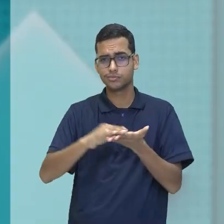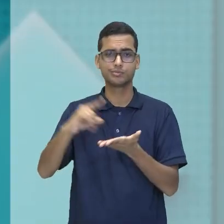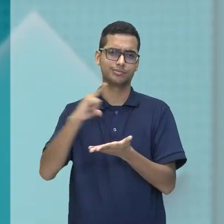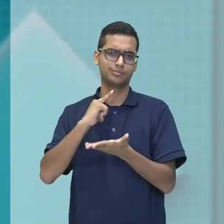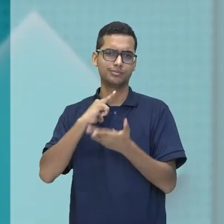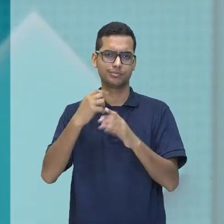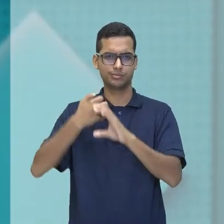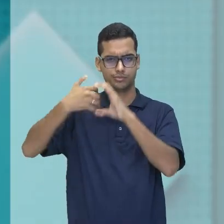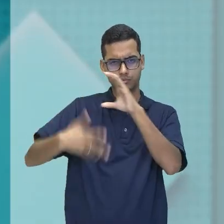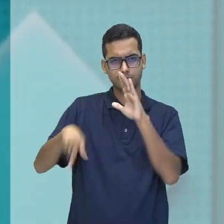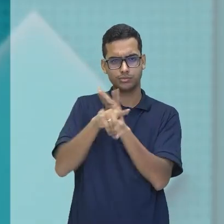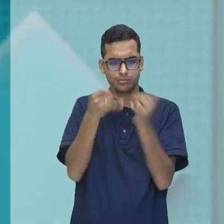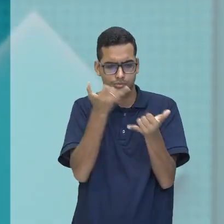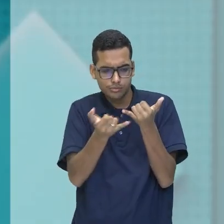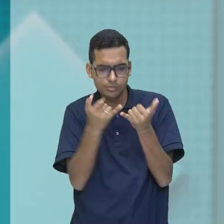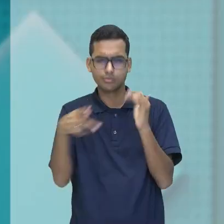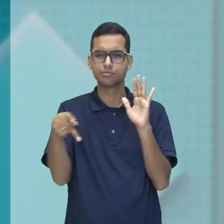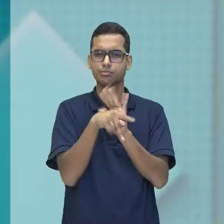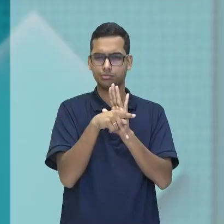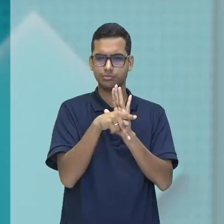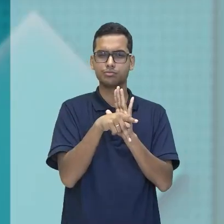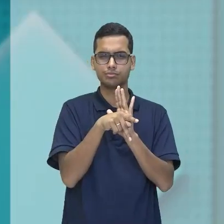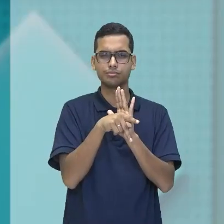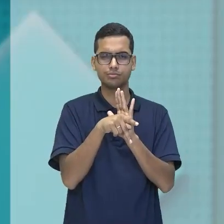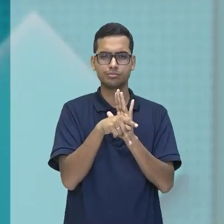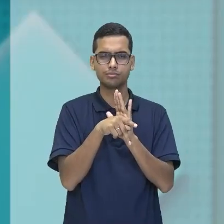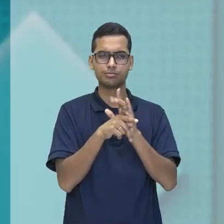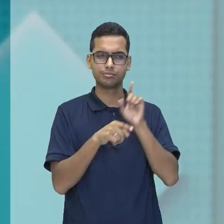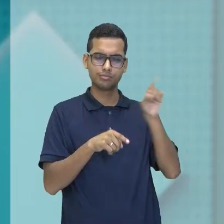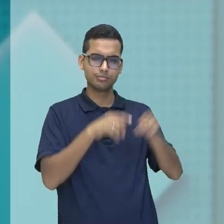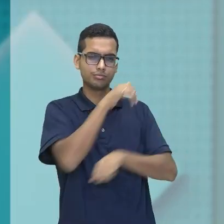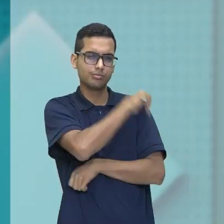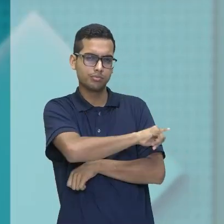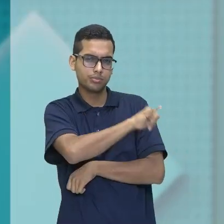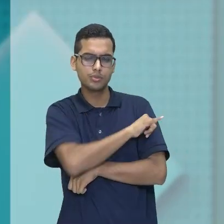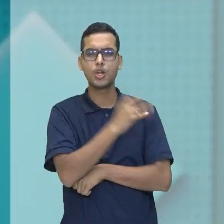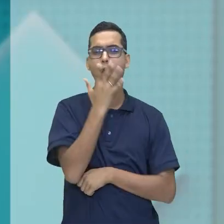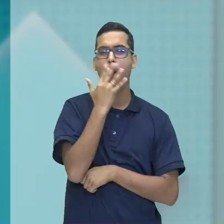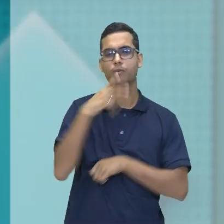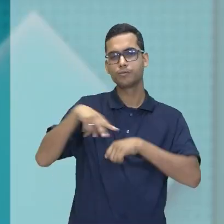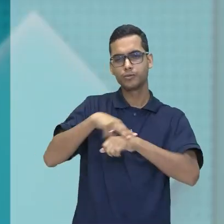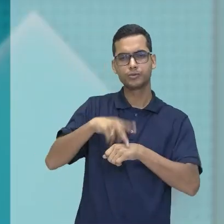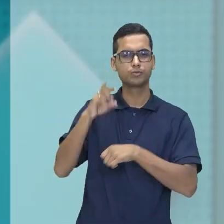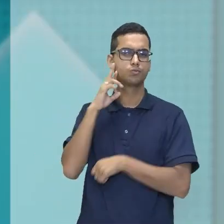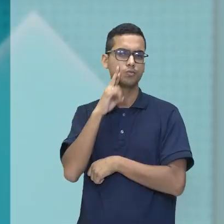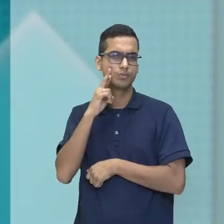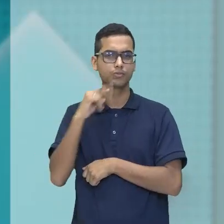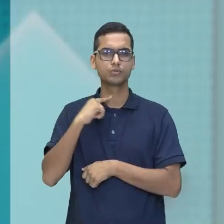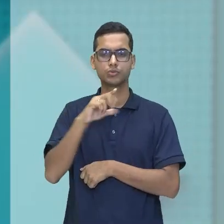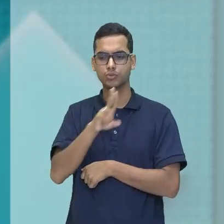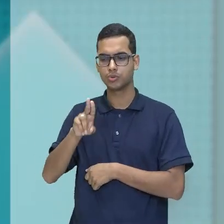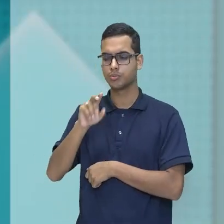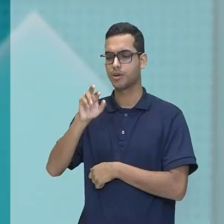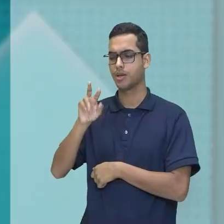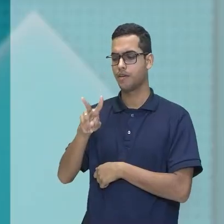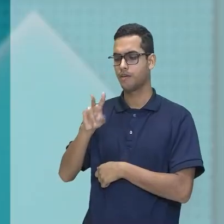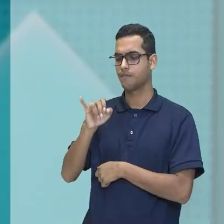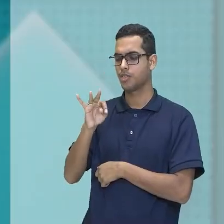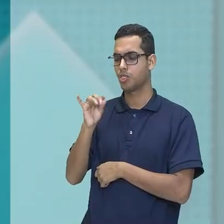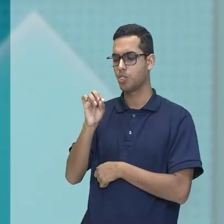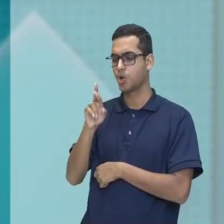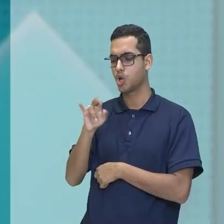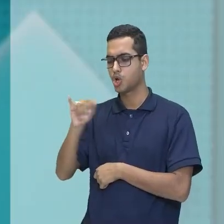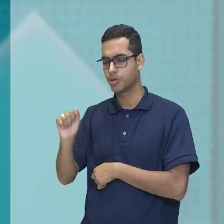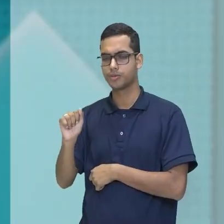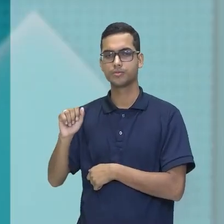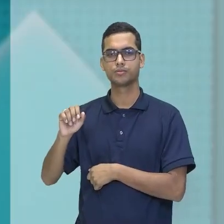mesma característica da Mangueira, que tem essas cores verde e rosa, né, que aqui é chamada Vitória Régia. Então, cada escola de